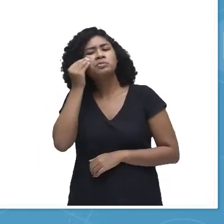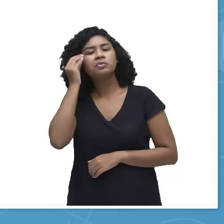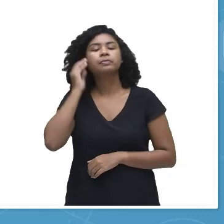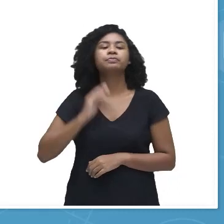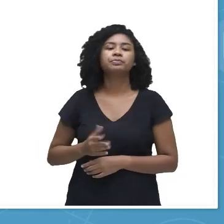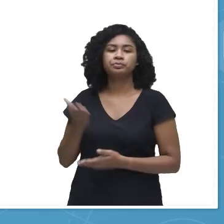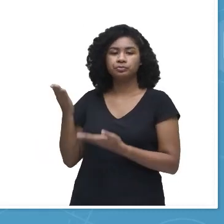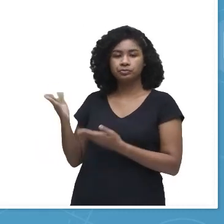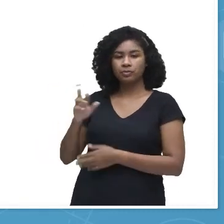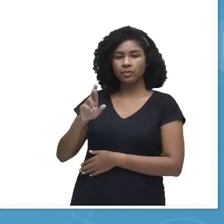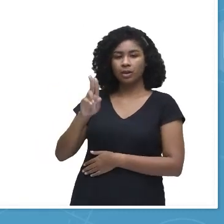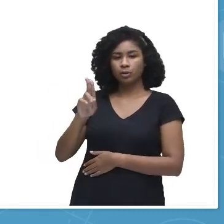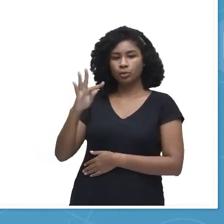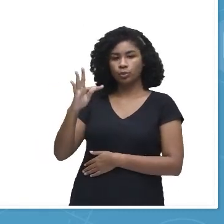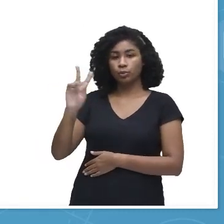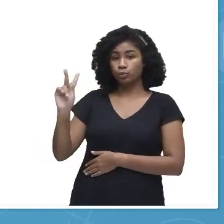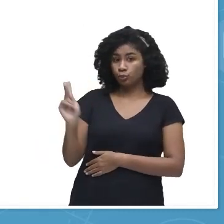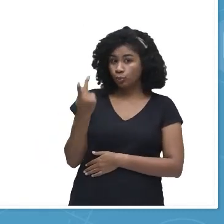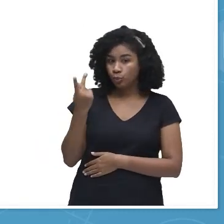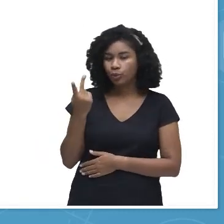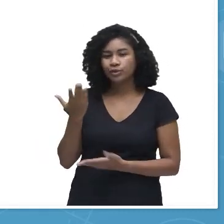Ruth Souza, a gente já